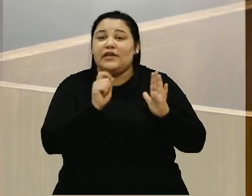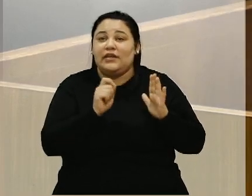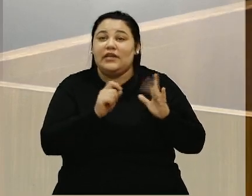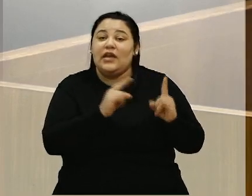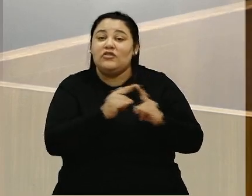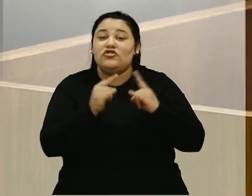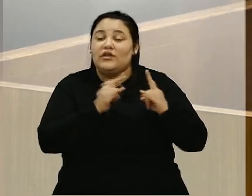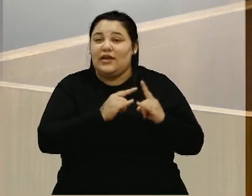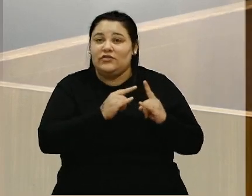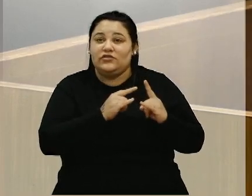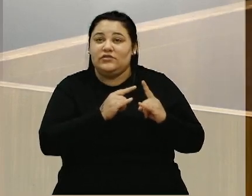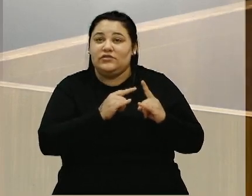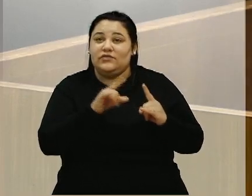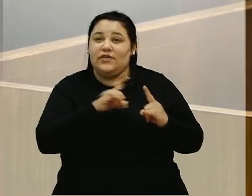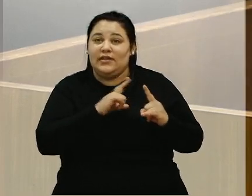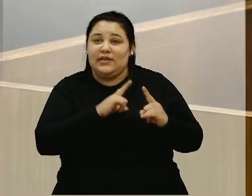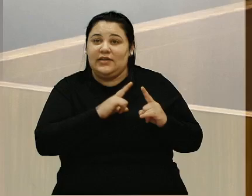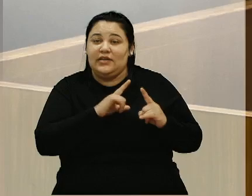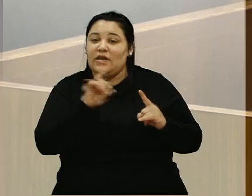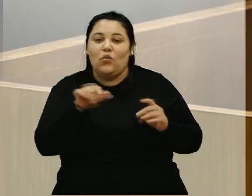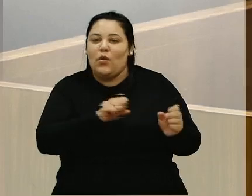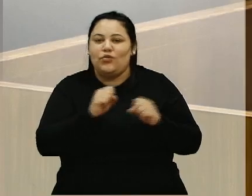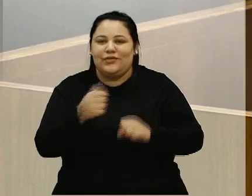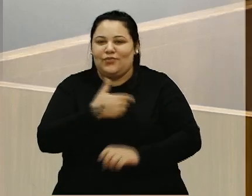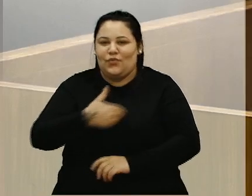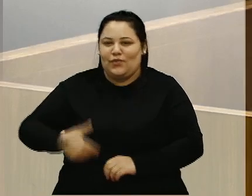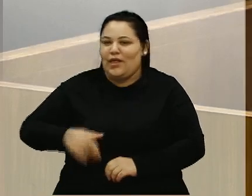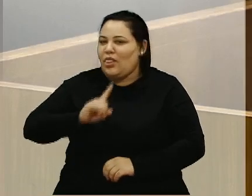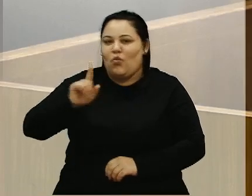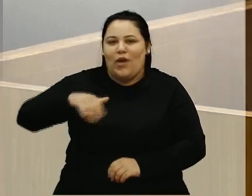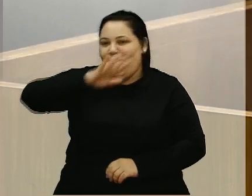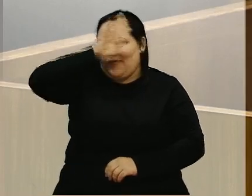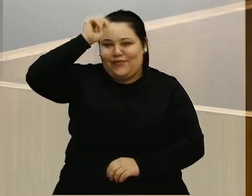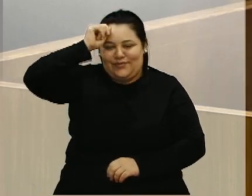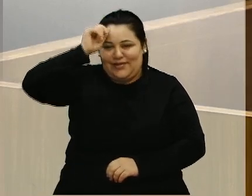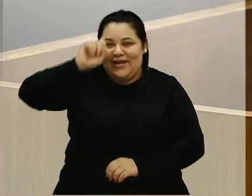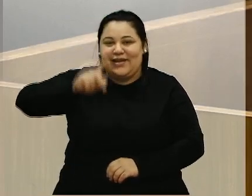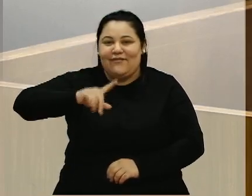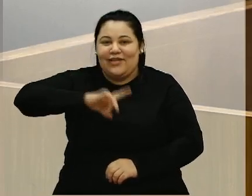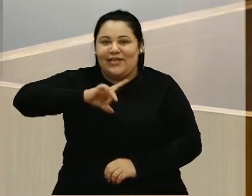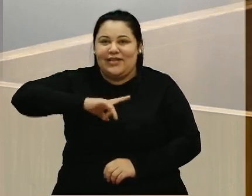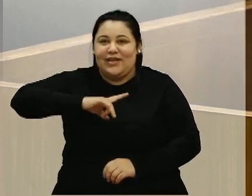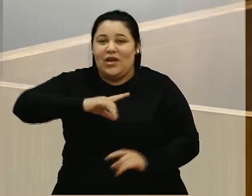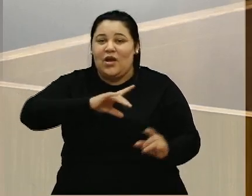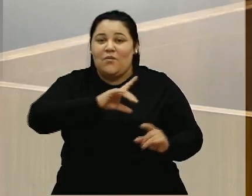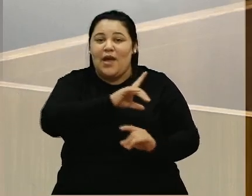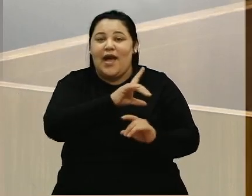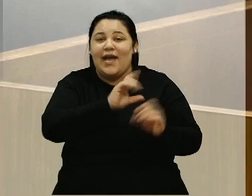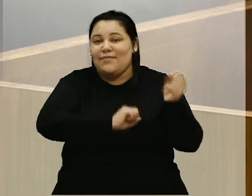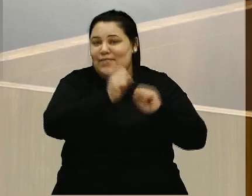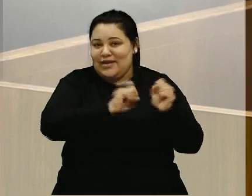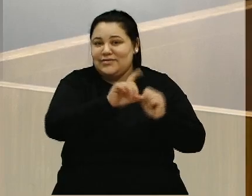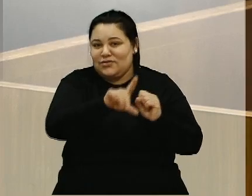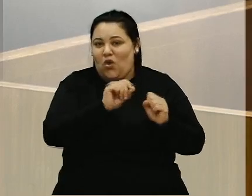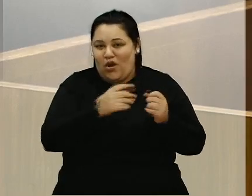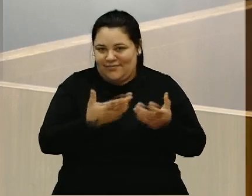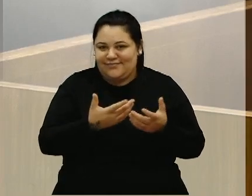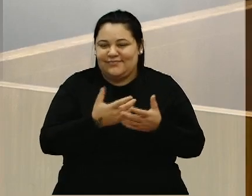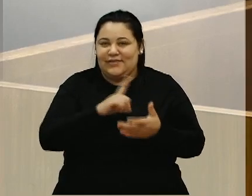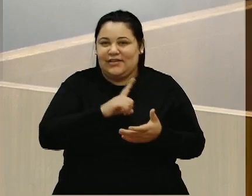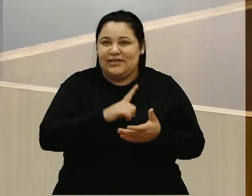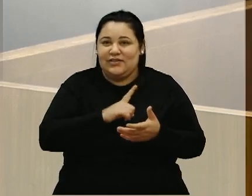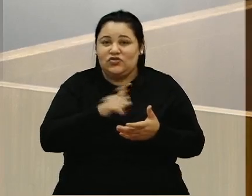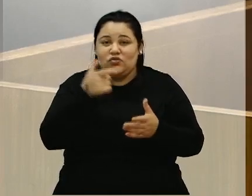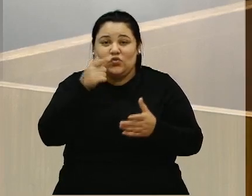vai abrigar não é o poder público, não é a prefeitura. Quem vai abrigar vai ser uma entidade. E nós conseguimos canalizar com o Frei